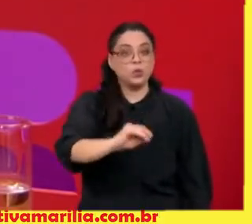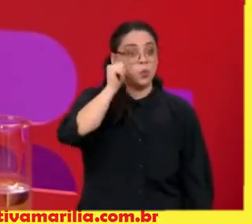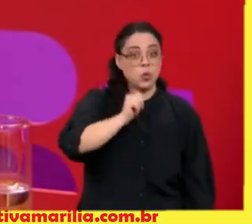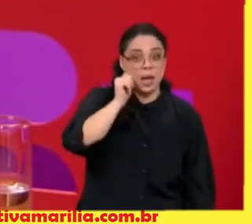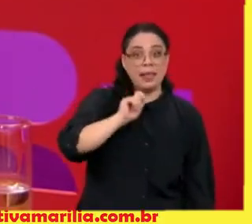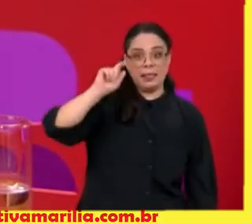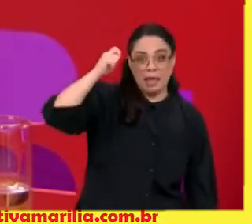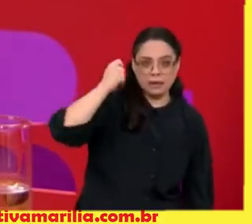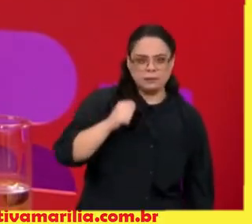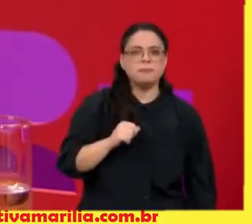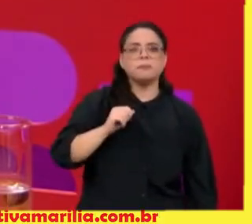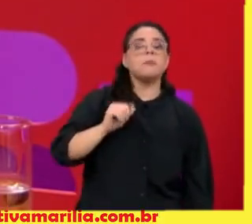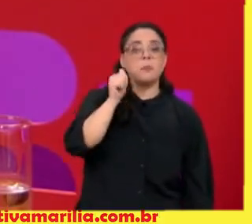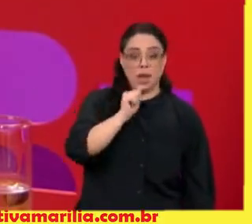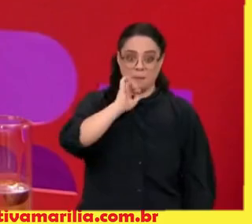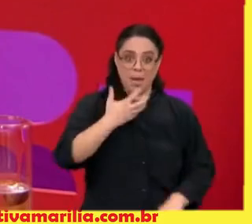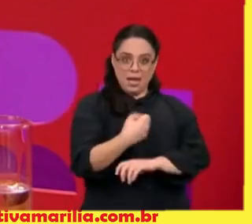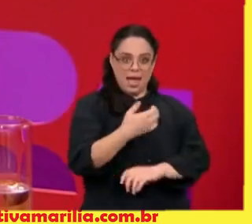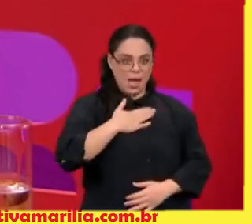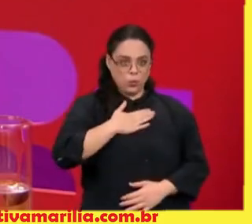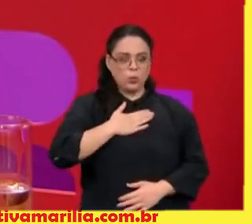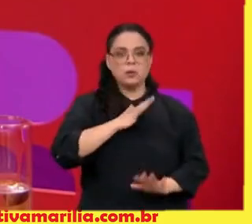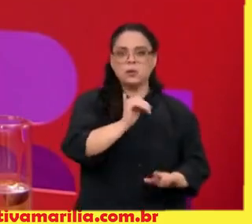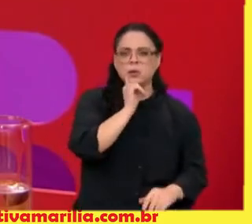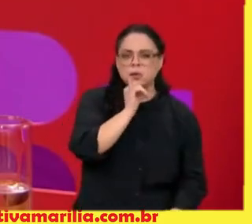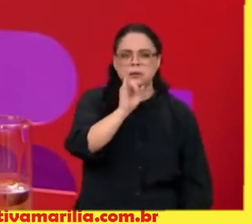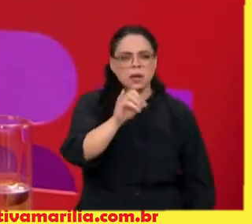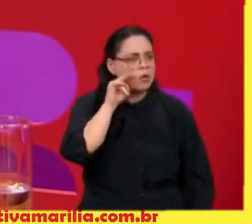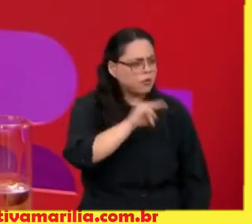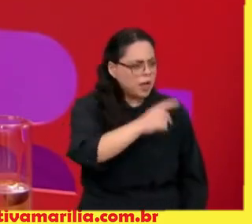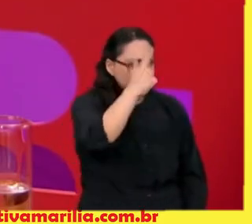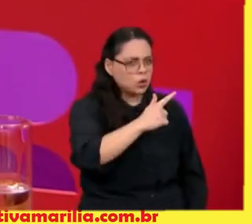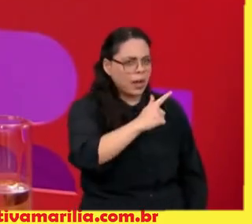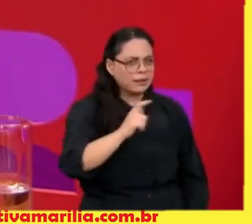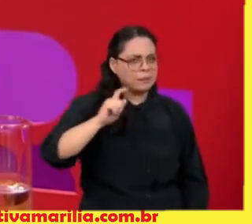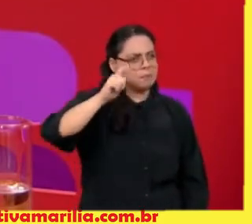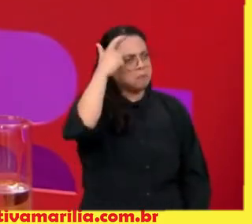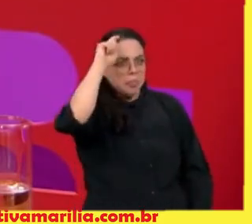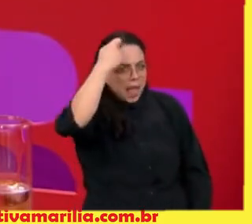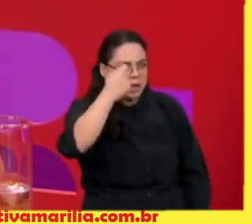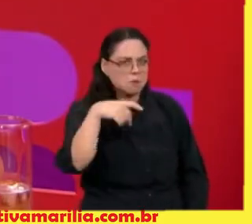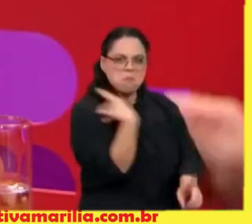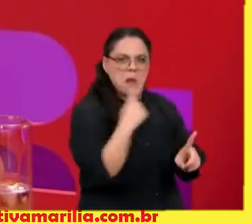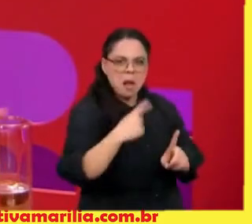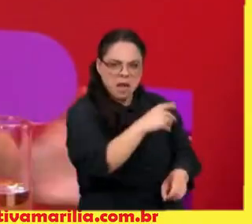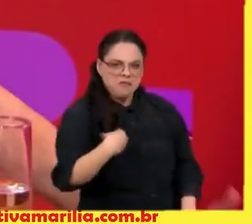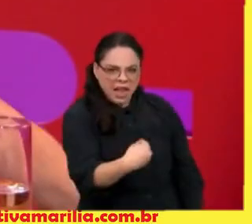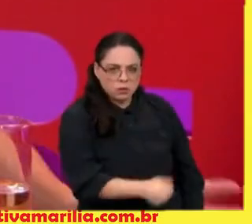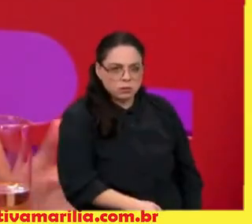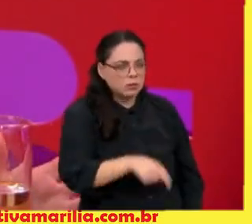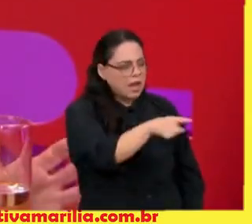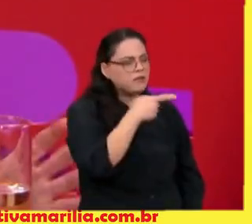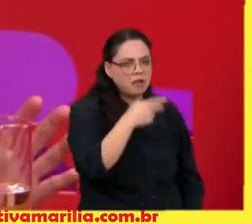o filho dele, por exemplo, né? Eu posso tentar interferir e se ele pode responder, não se mete